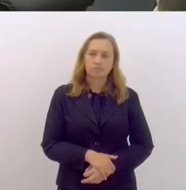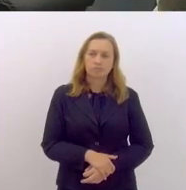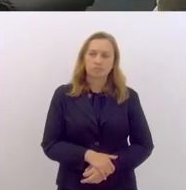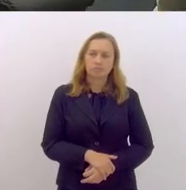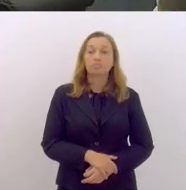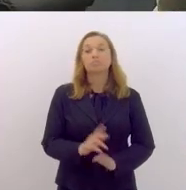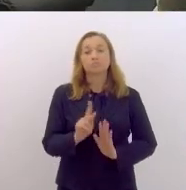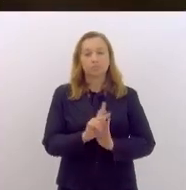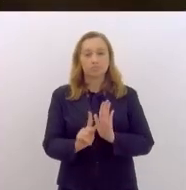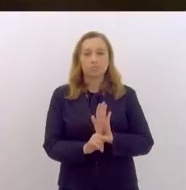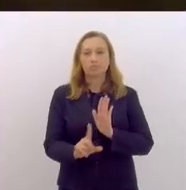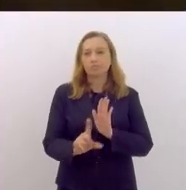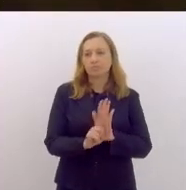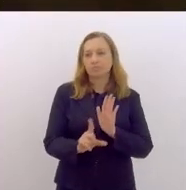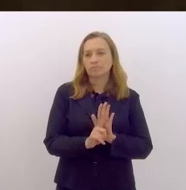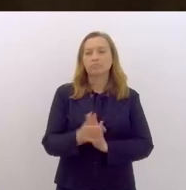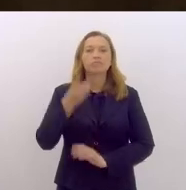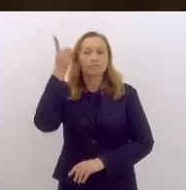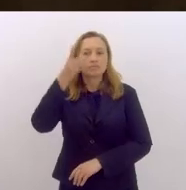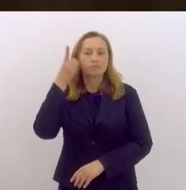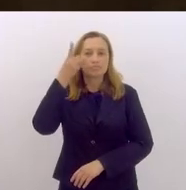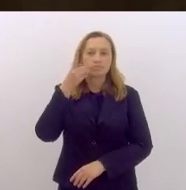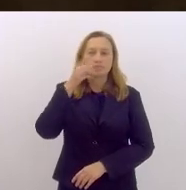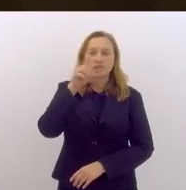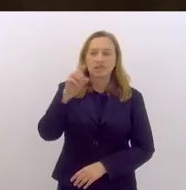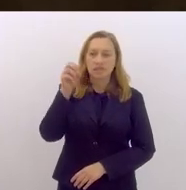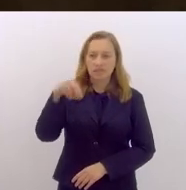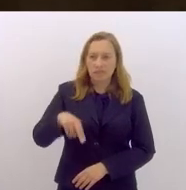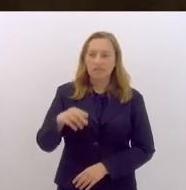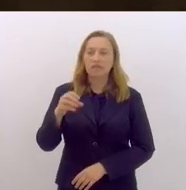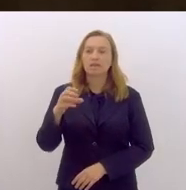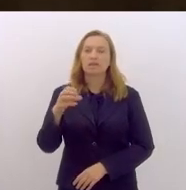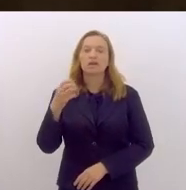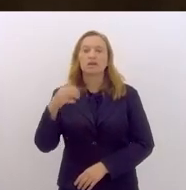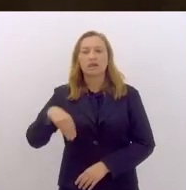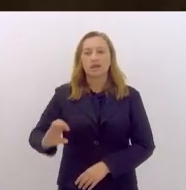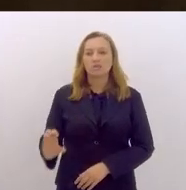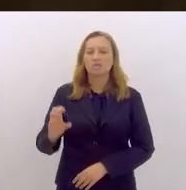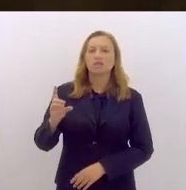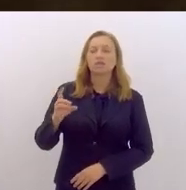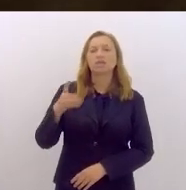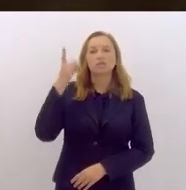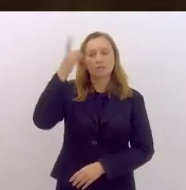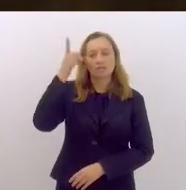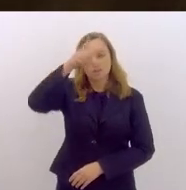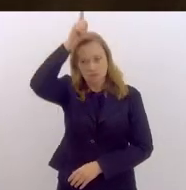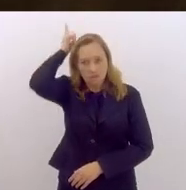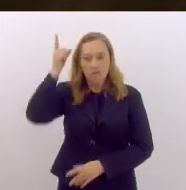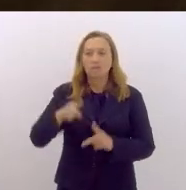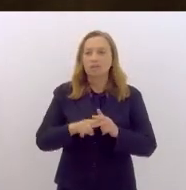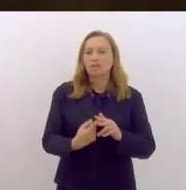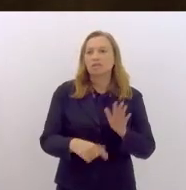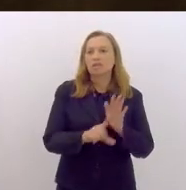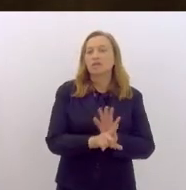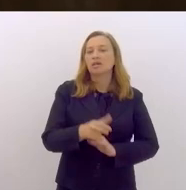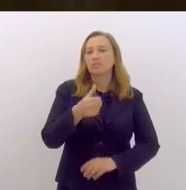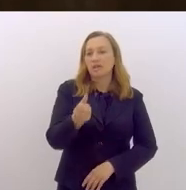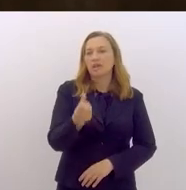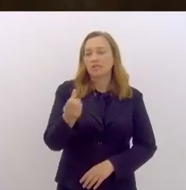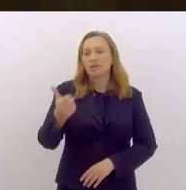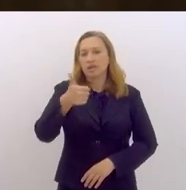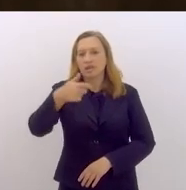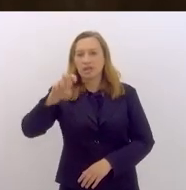Trata-se do projeto de lei de autoria dos deputados Eidan, Carlos Mink e Luiz Paulo, que pretende alterar a lei número 6615, de